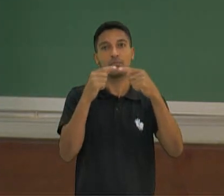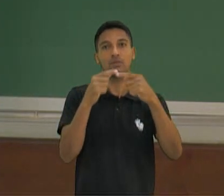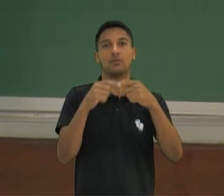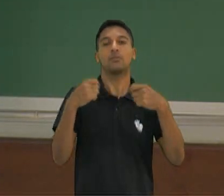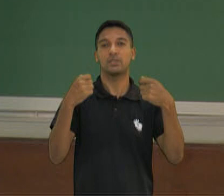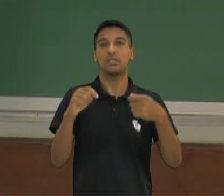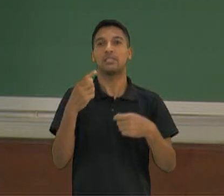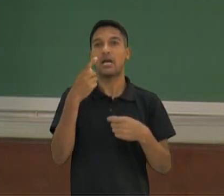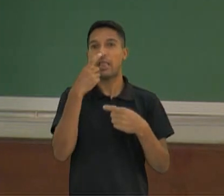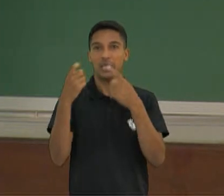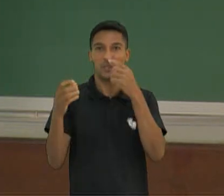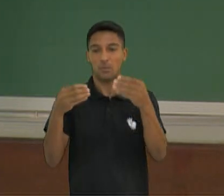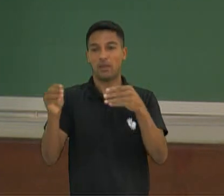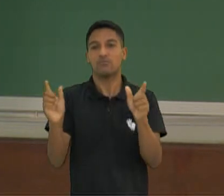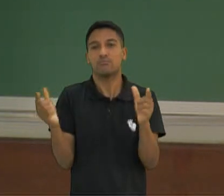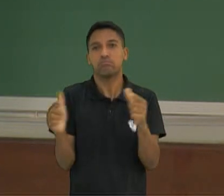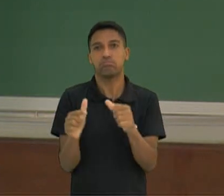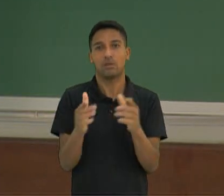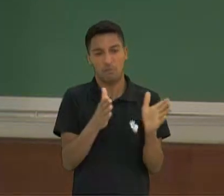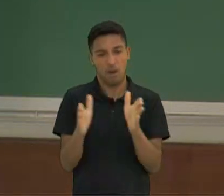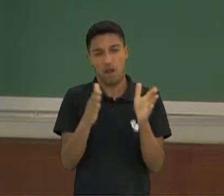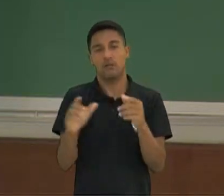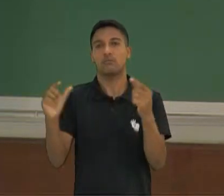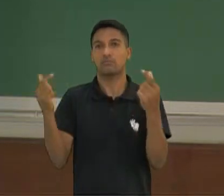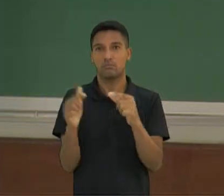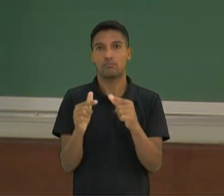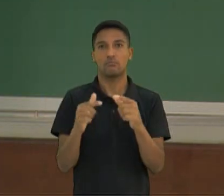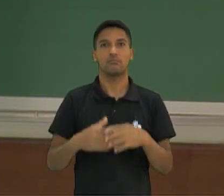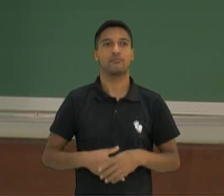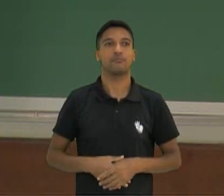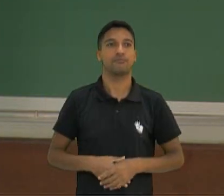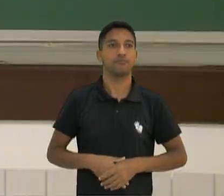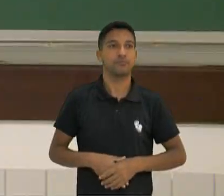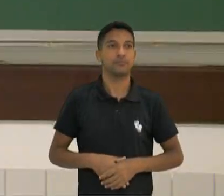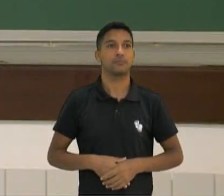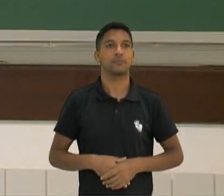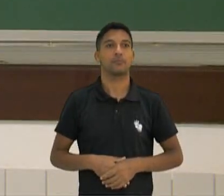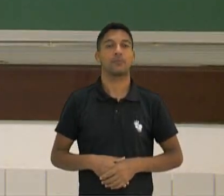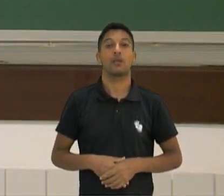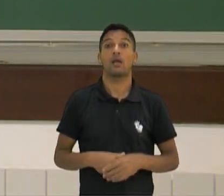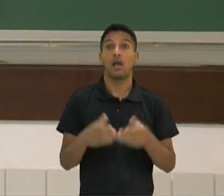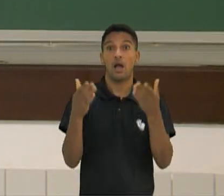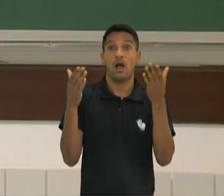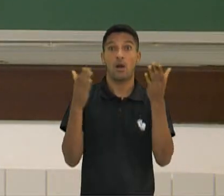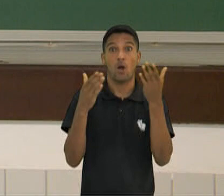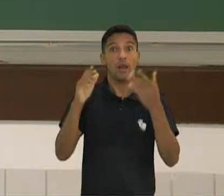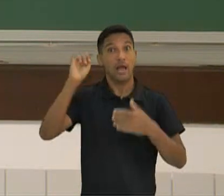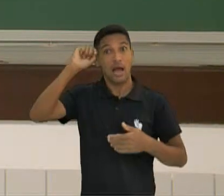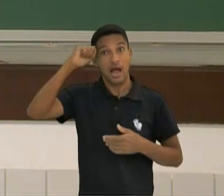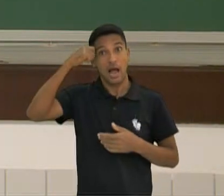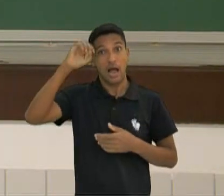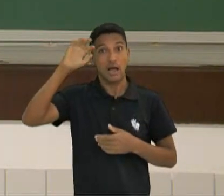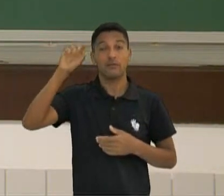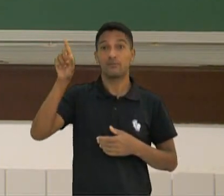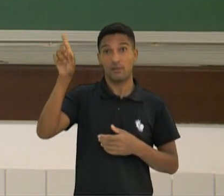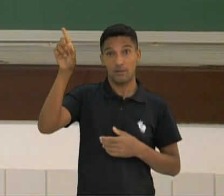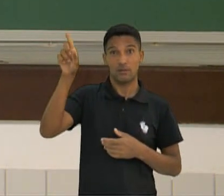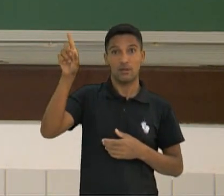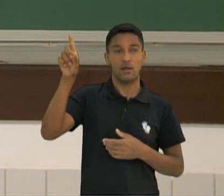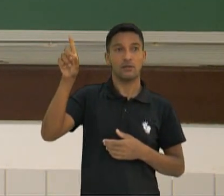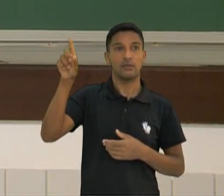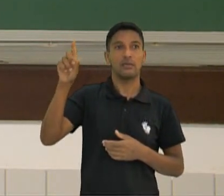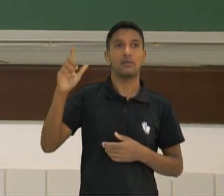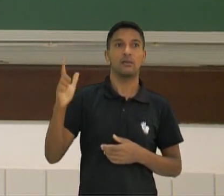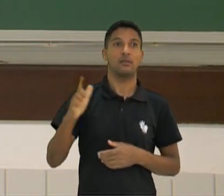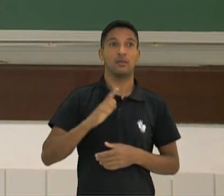situação, logicamente, é a escassez da água. Quando falamos em norte da África, isso é inerente, porque pensamos, não, é o deserto